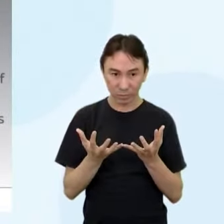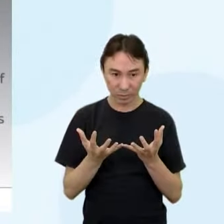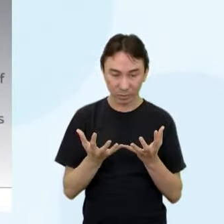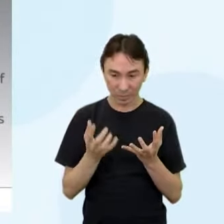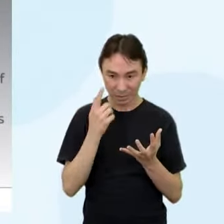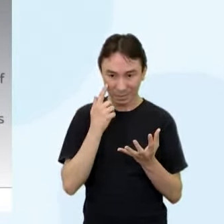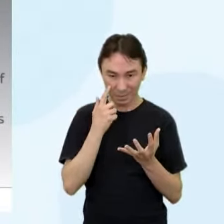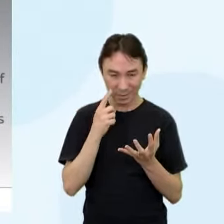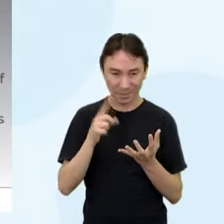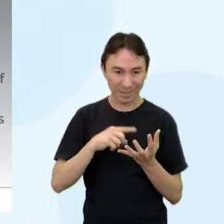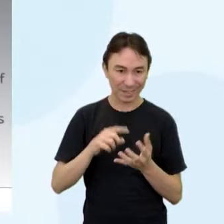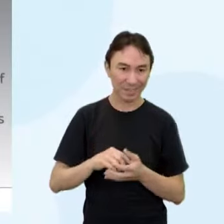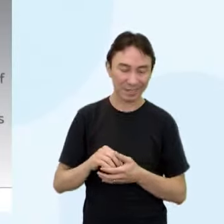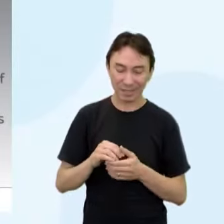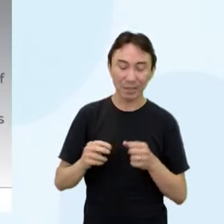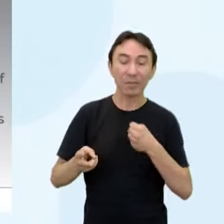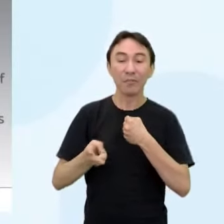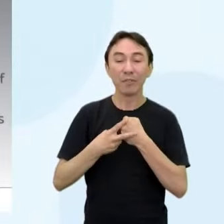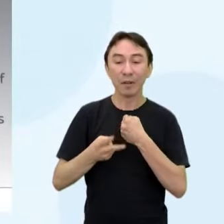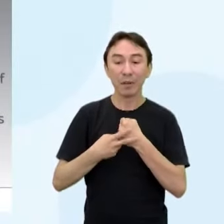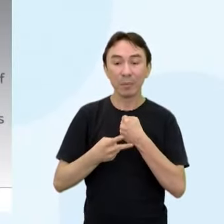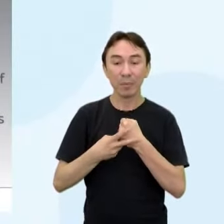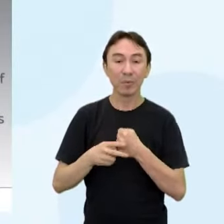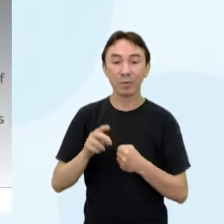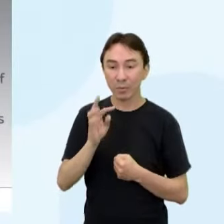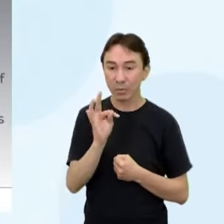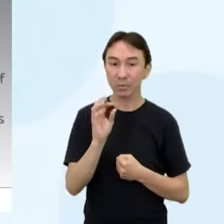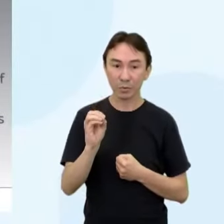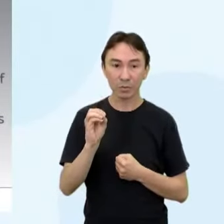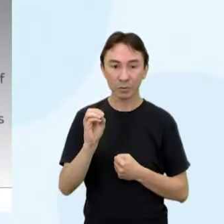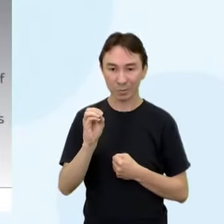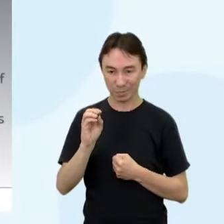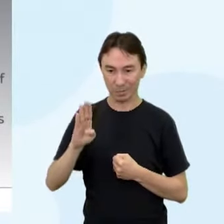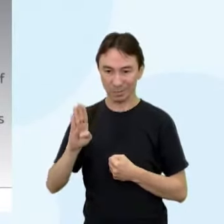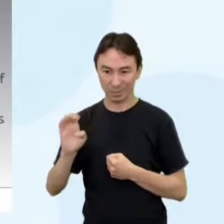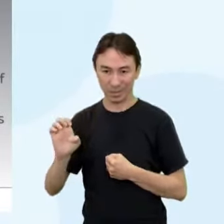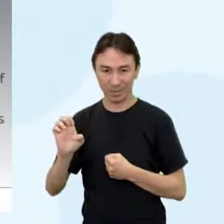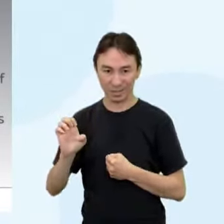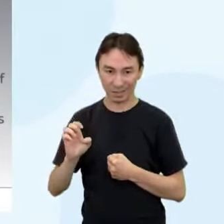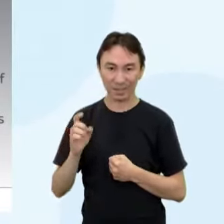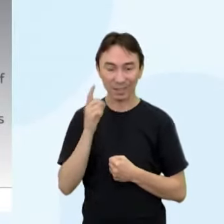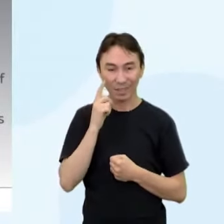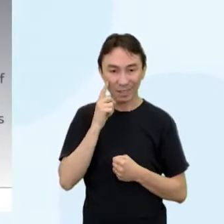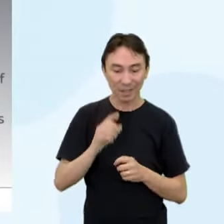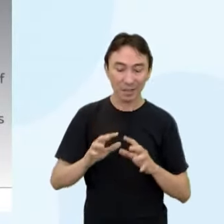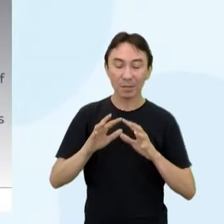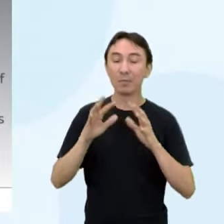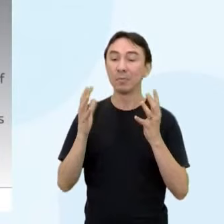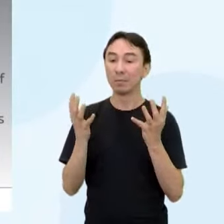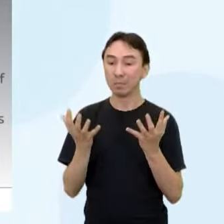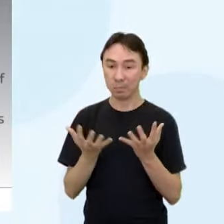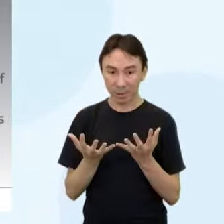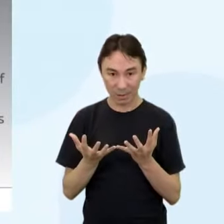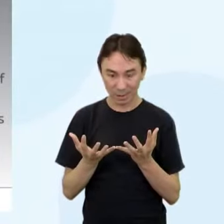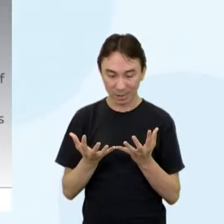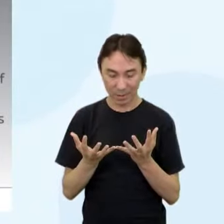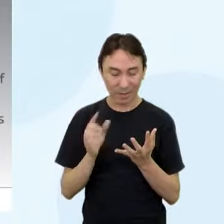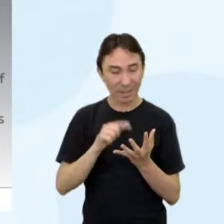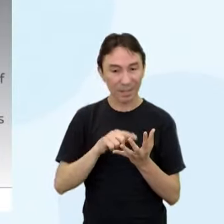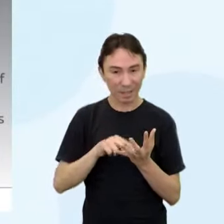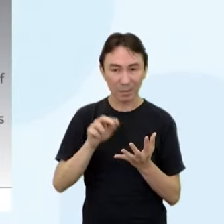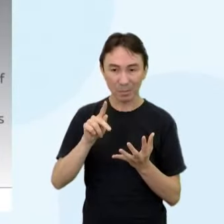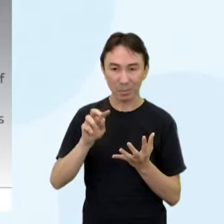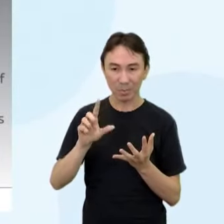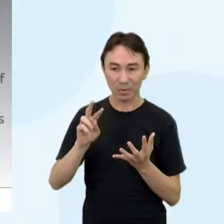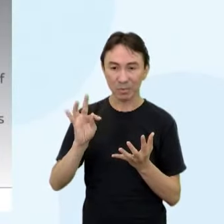to be, considered, considerado. Então, Plutão é considerado a double planet system